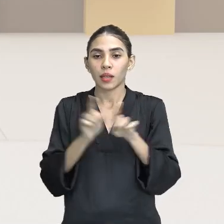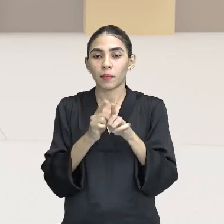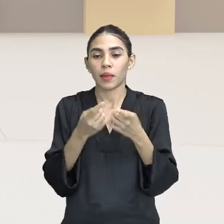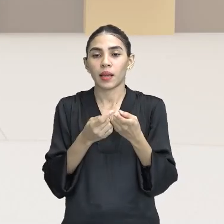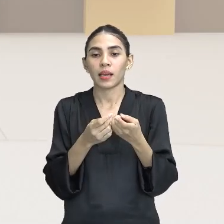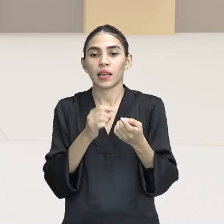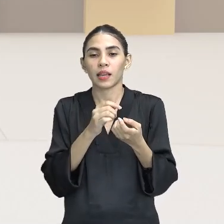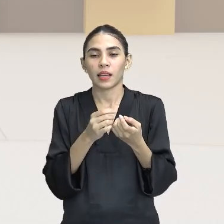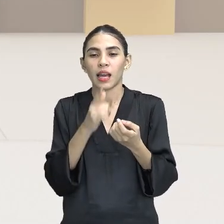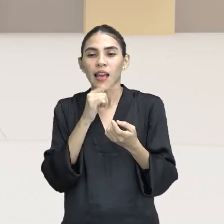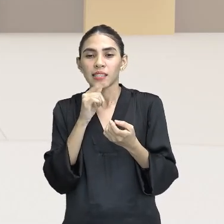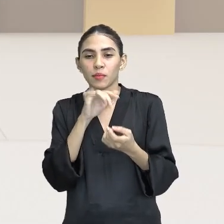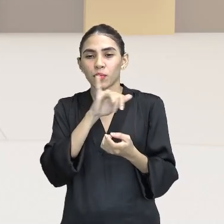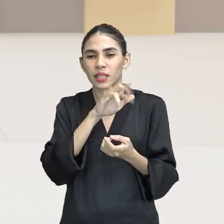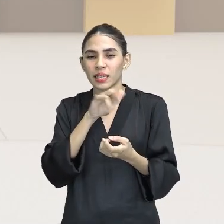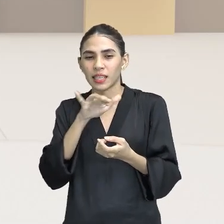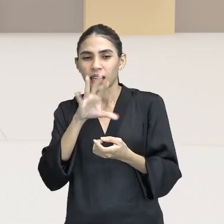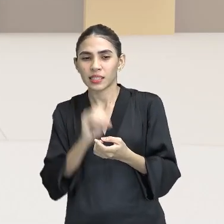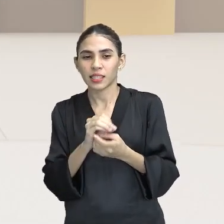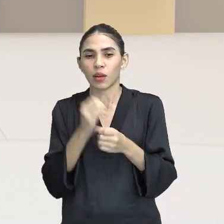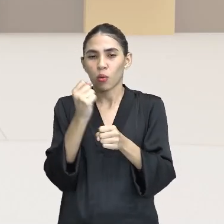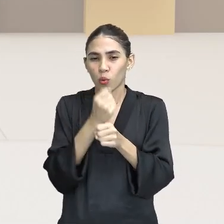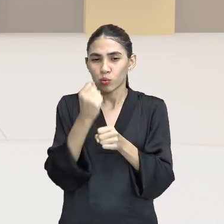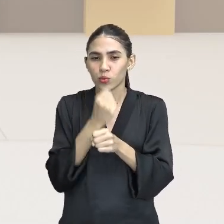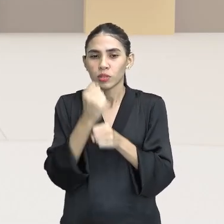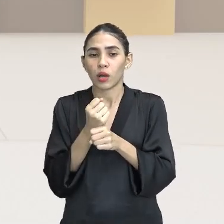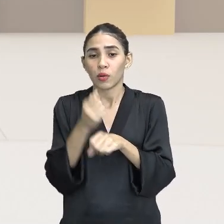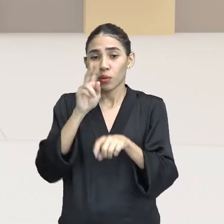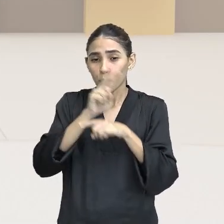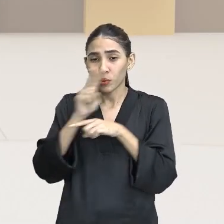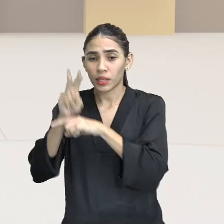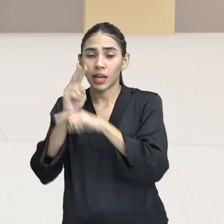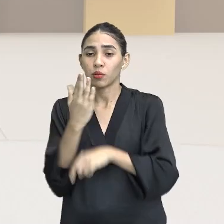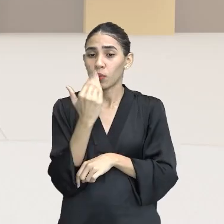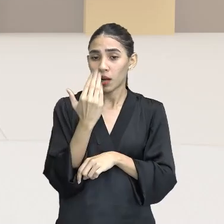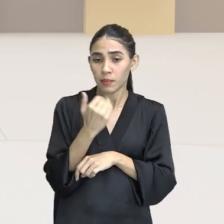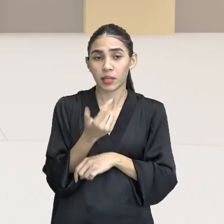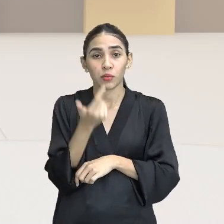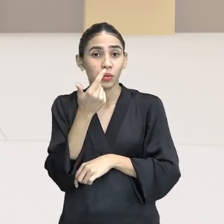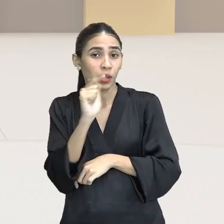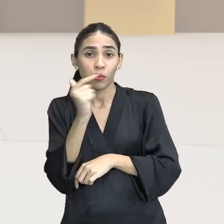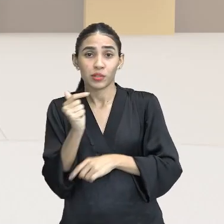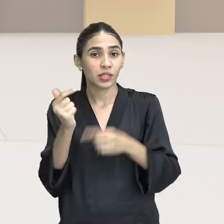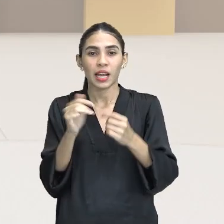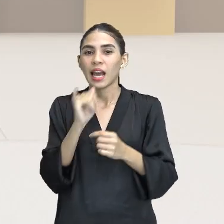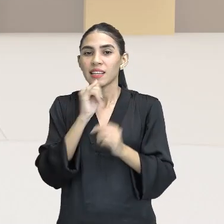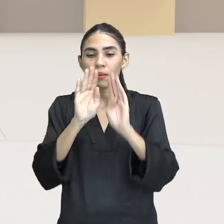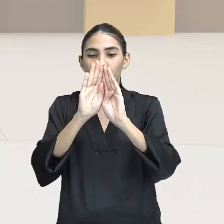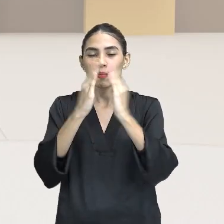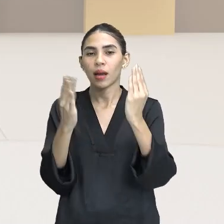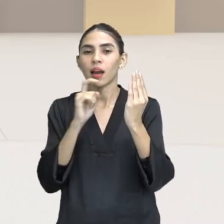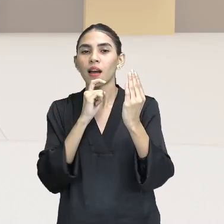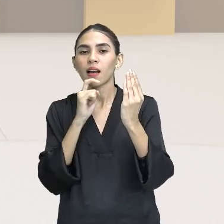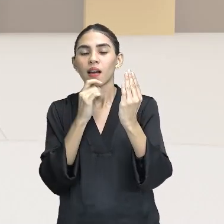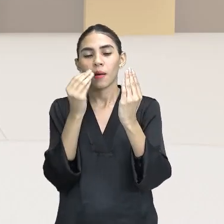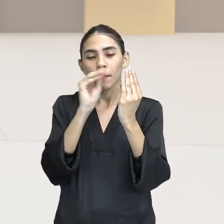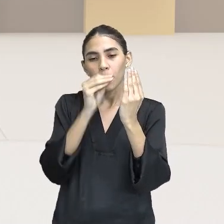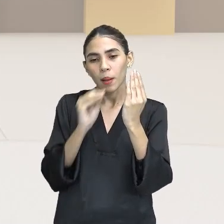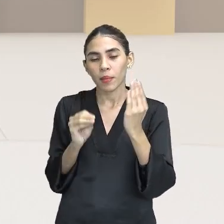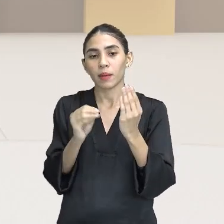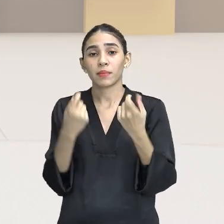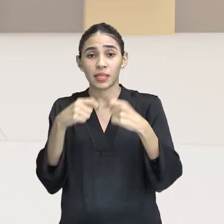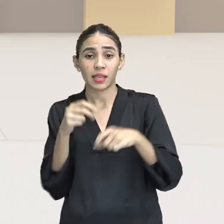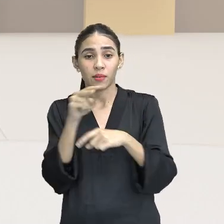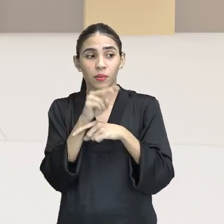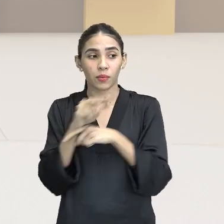irrigação, construção e preservação de alimentos. Olha só que interessante, não tinha geladeira naquele tempo, né? Então tinham que preservar, tinham